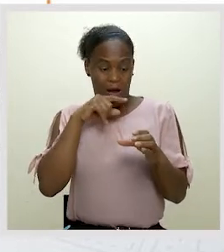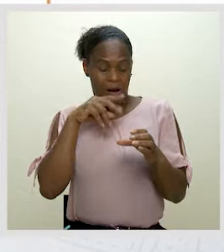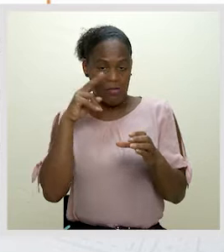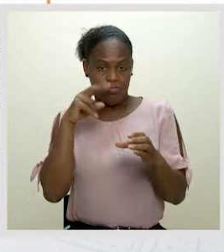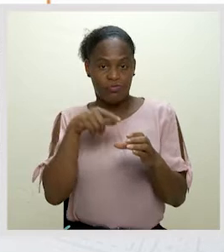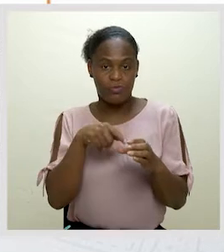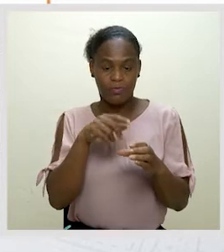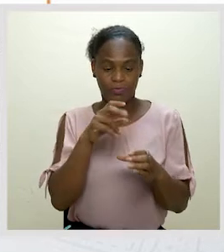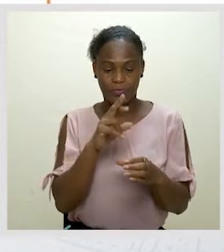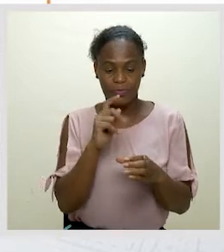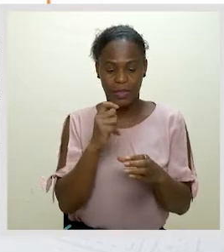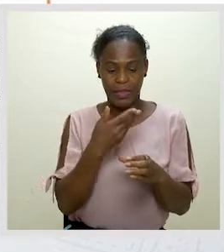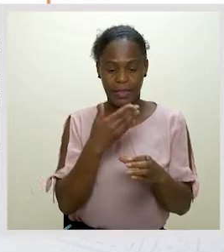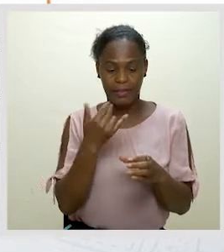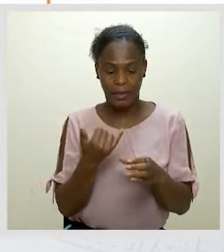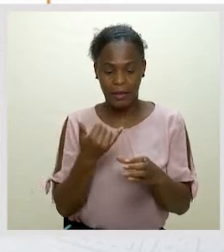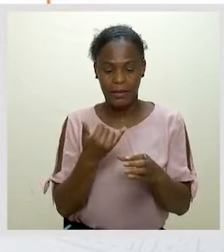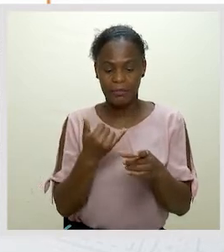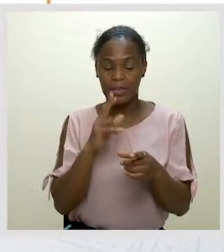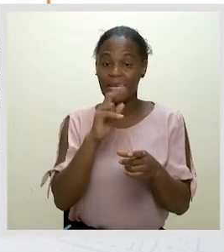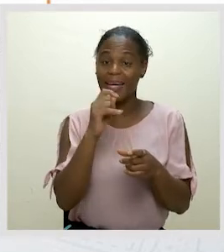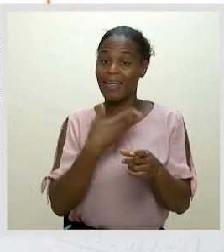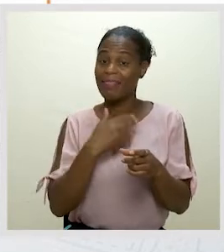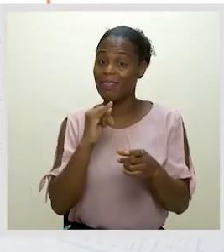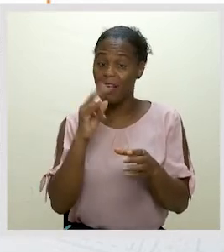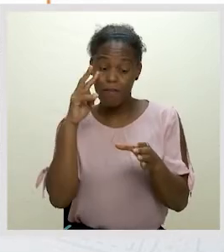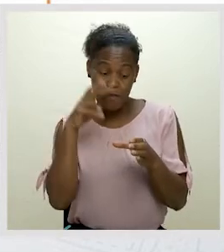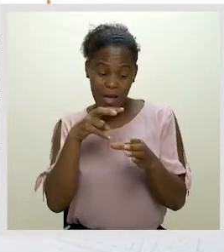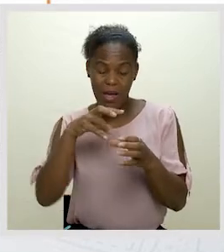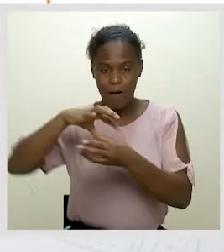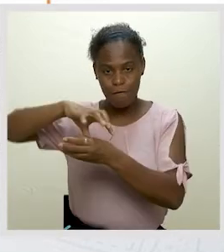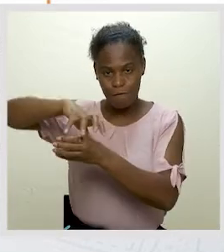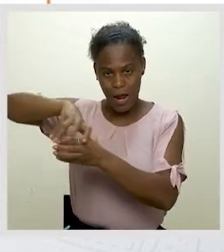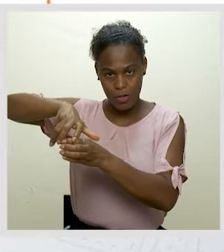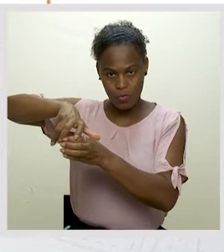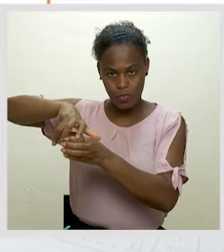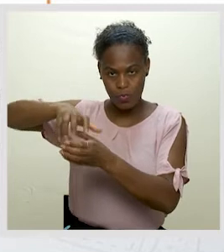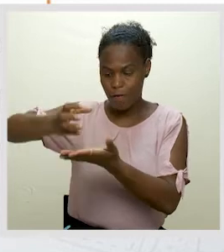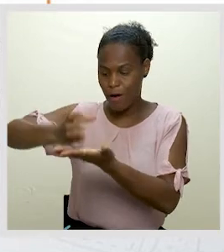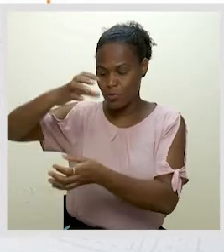Redi? Surpreendeu que o frasco com a boca tapada